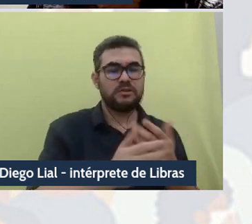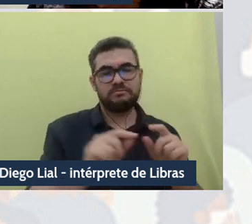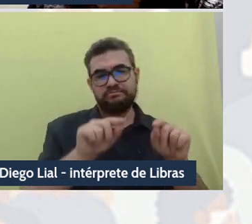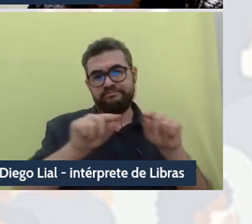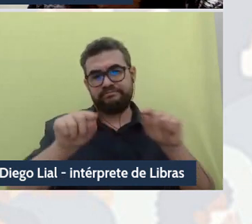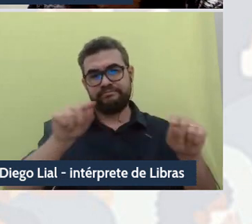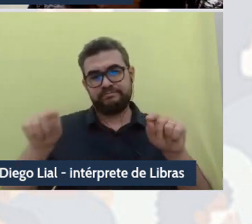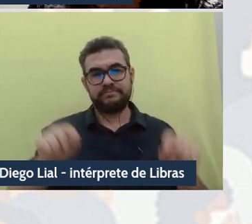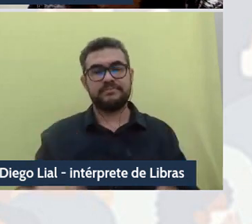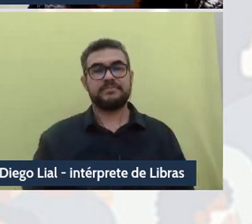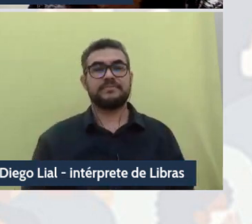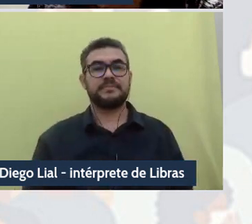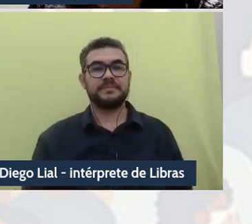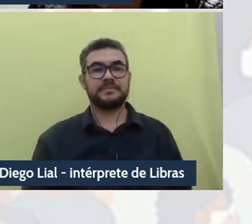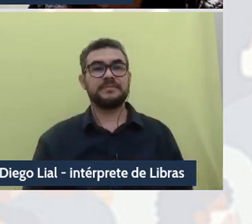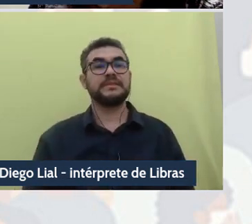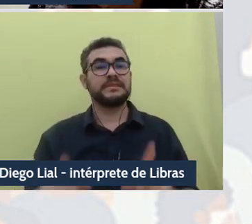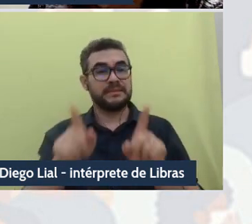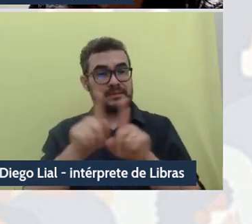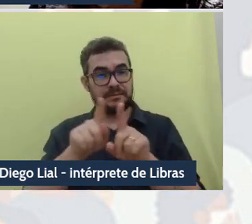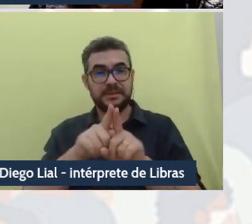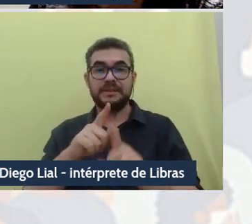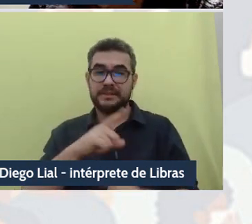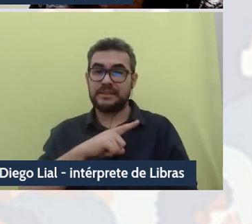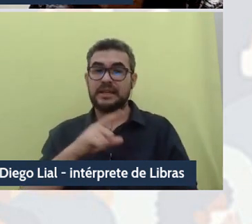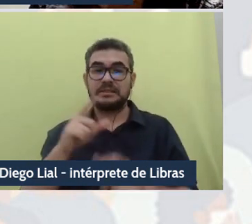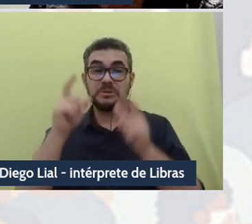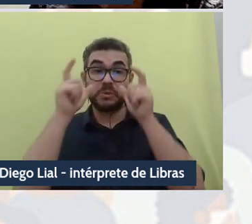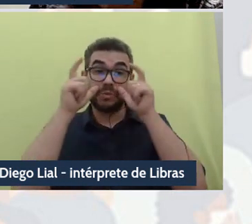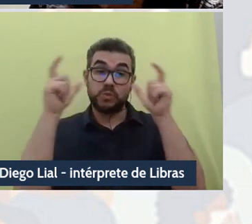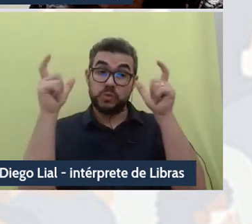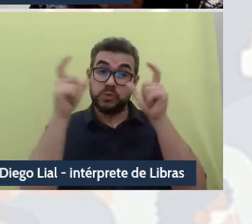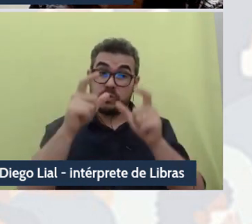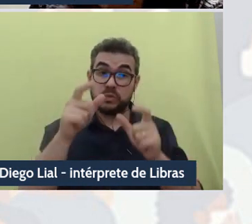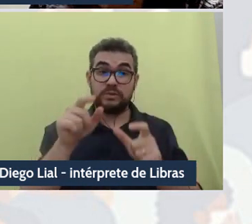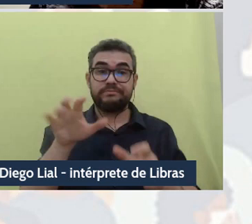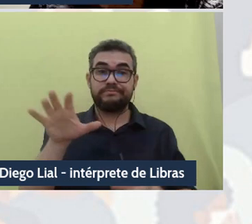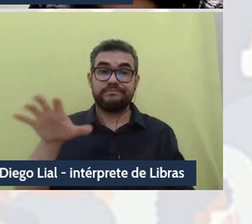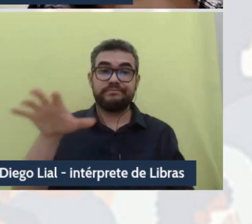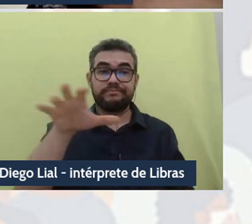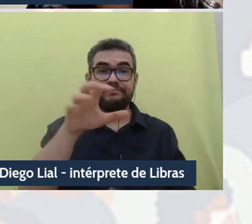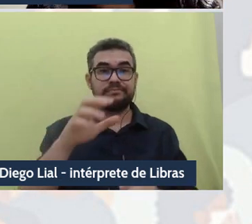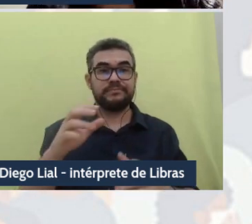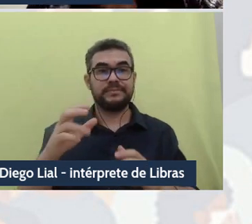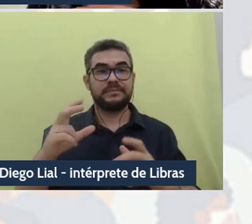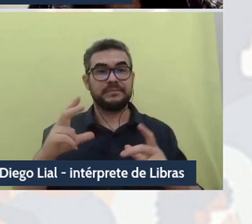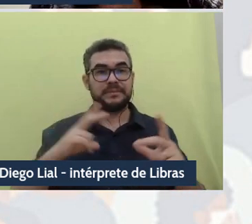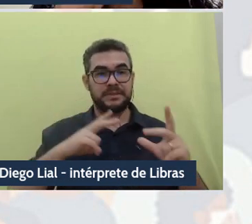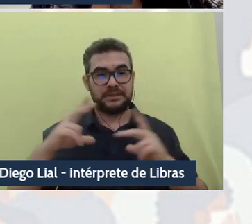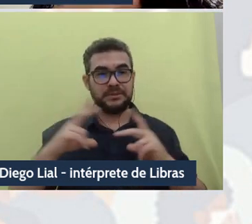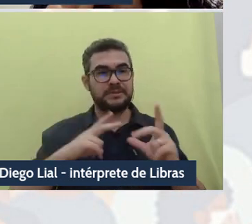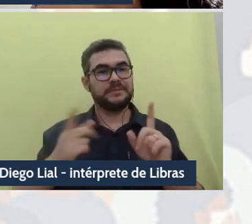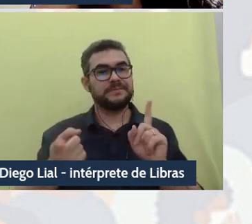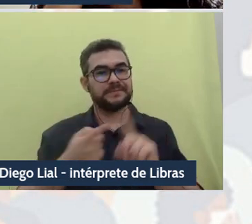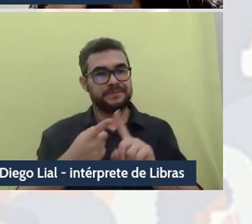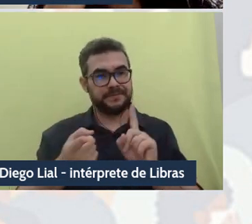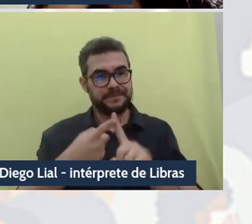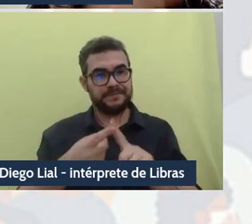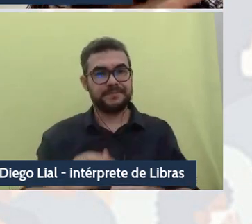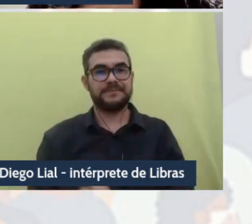os setores privados interessados, claramente, nesse grande mercado educacional. Eu vou